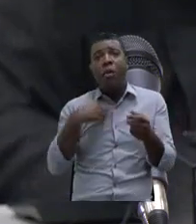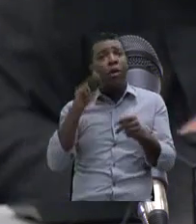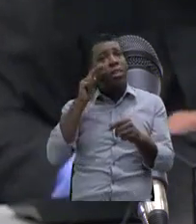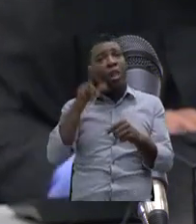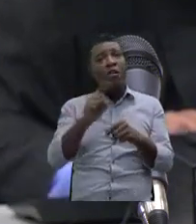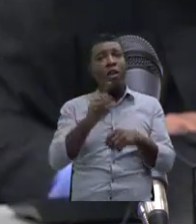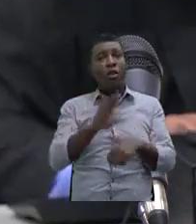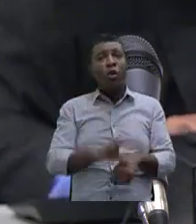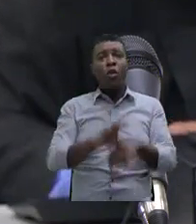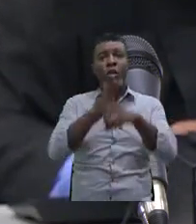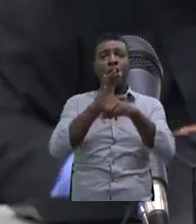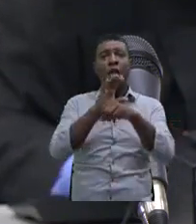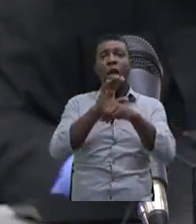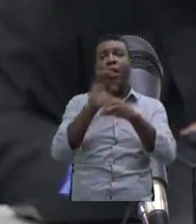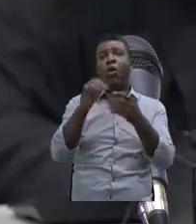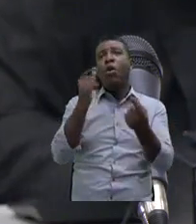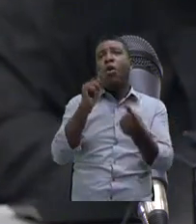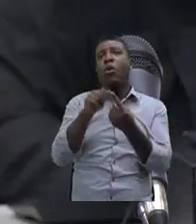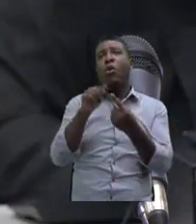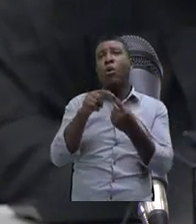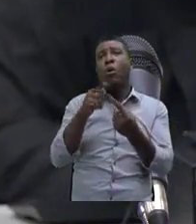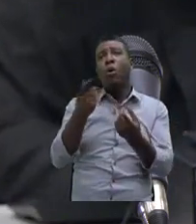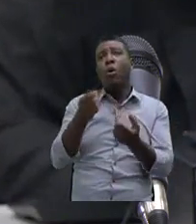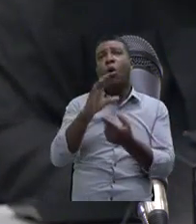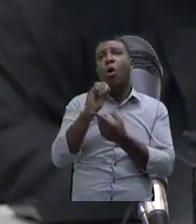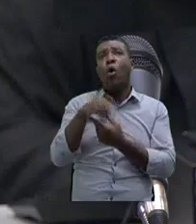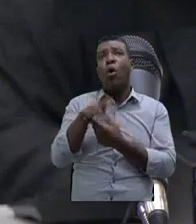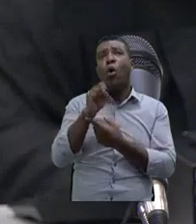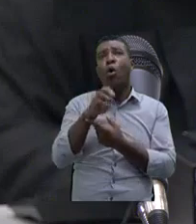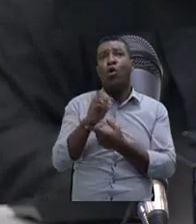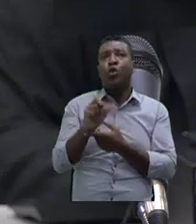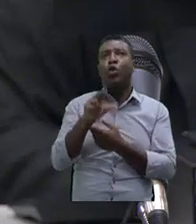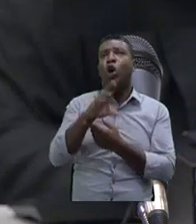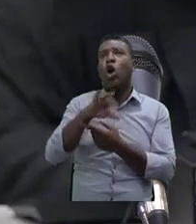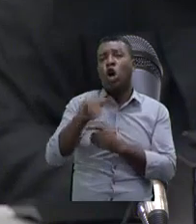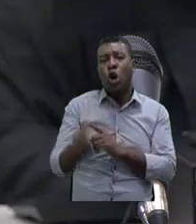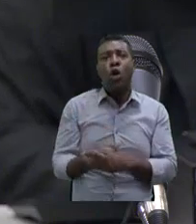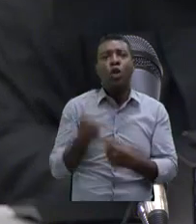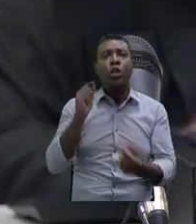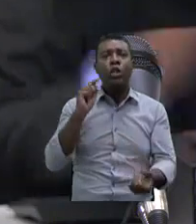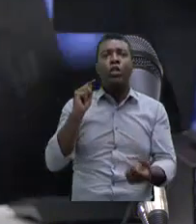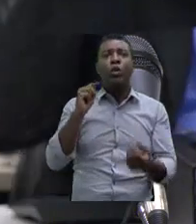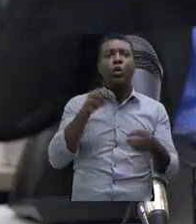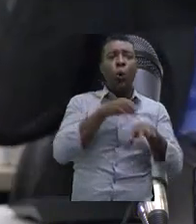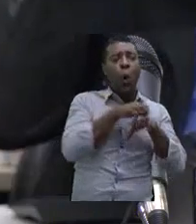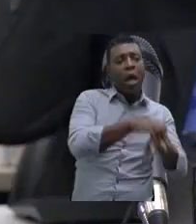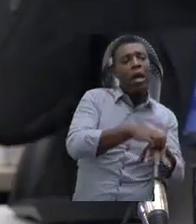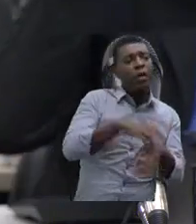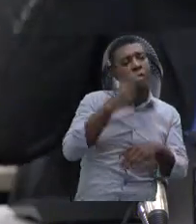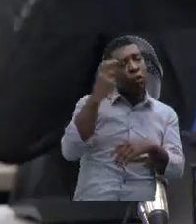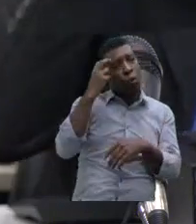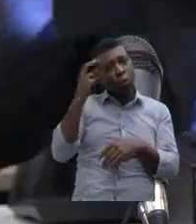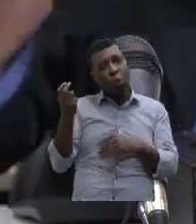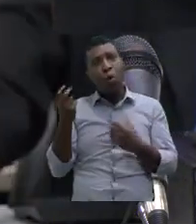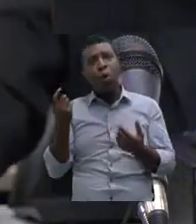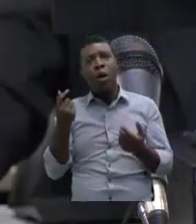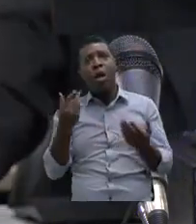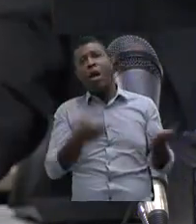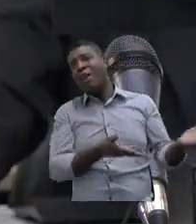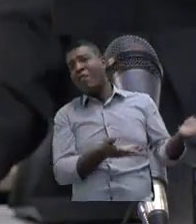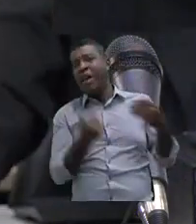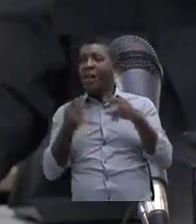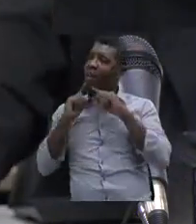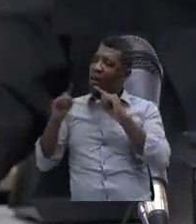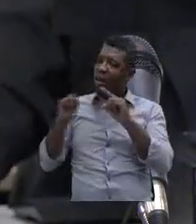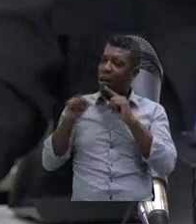qualquer consórcio, qualquer pessoal do turismo e da cultura, que venha reclamar do secretário e de sua